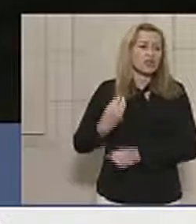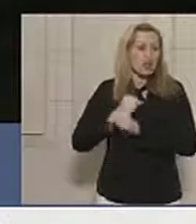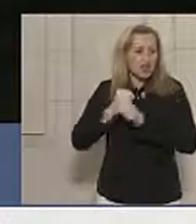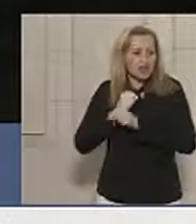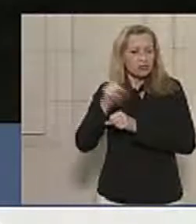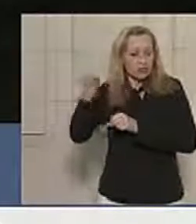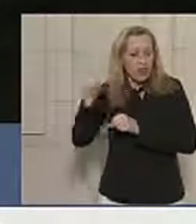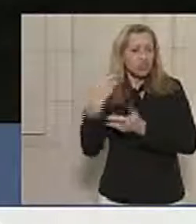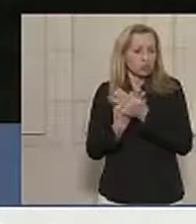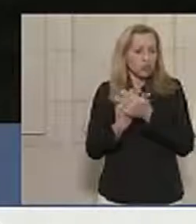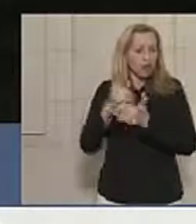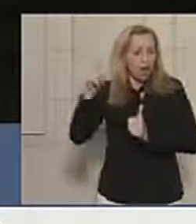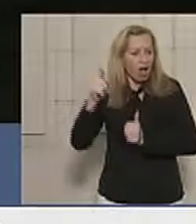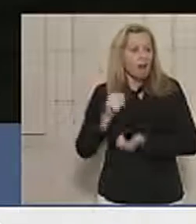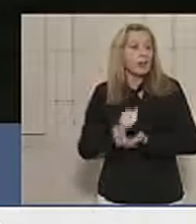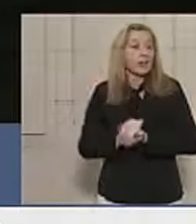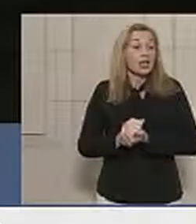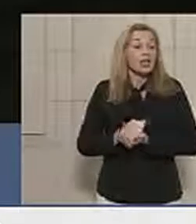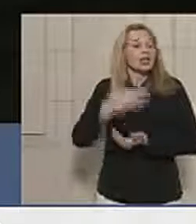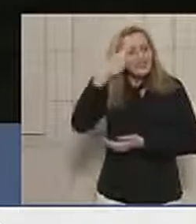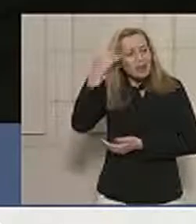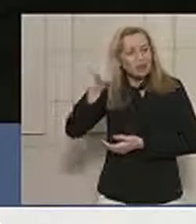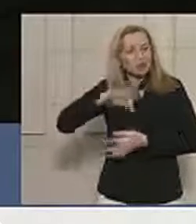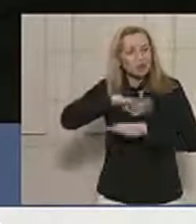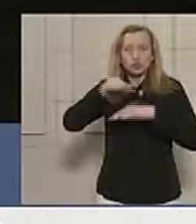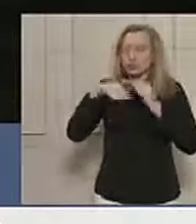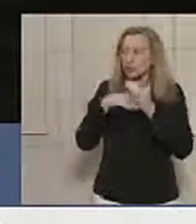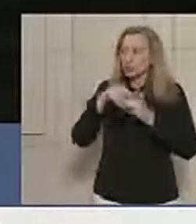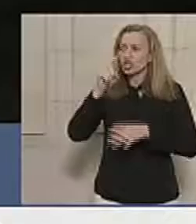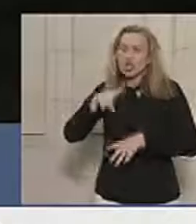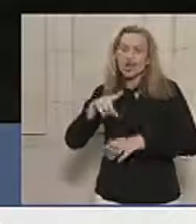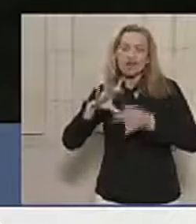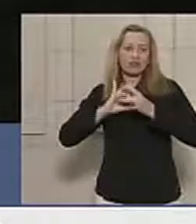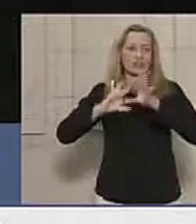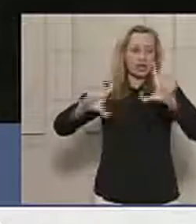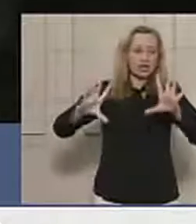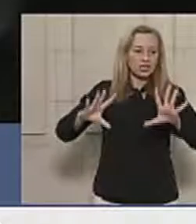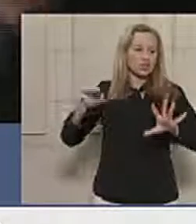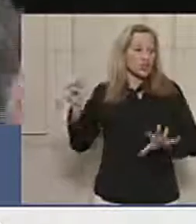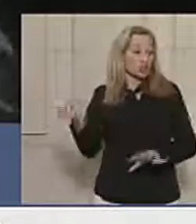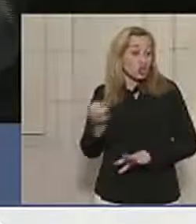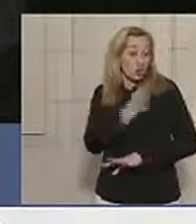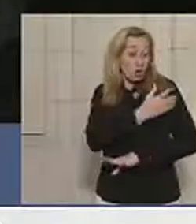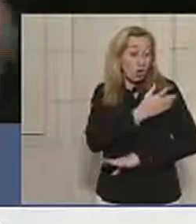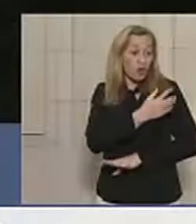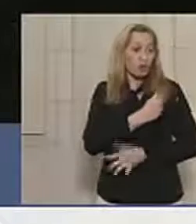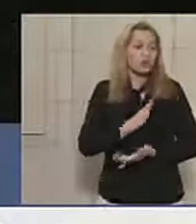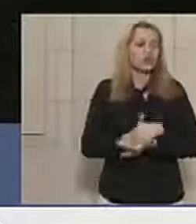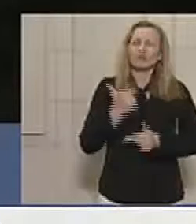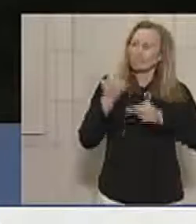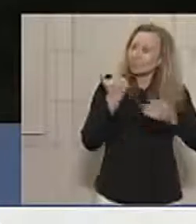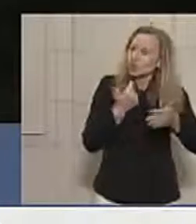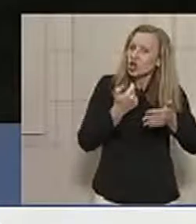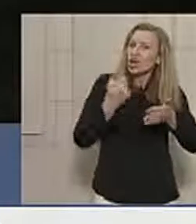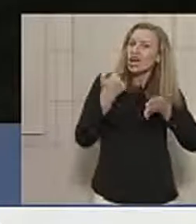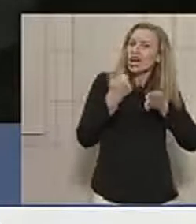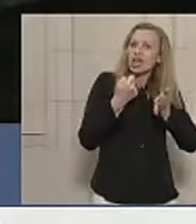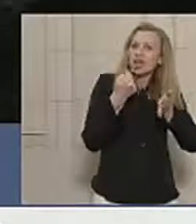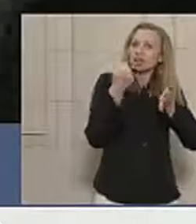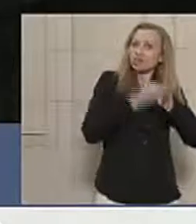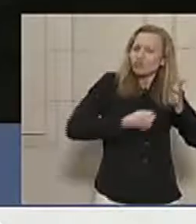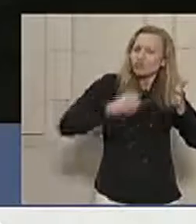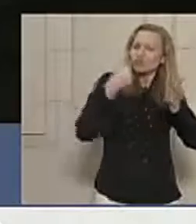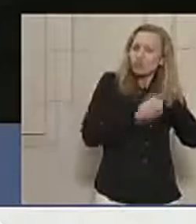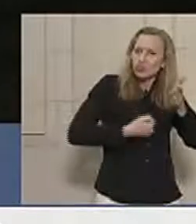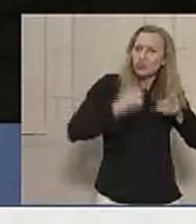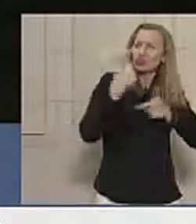estudei. E sabemos todos que é o berço da democracia moderna, palco de tantas lutas importantes pela afirmação